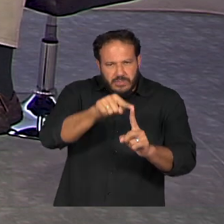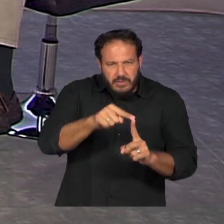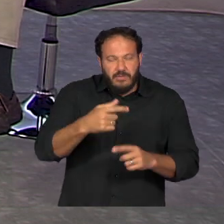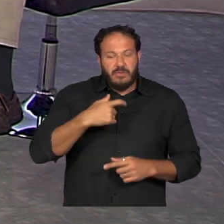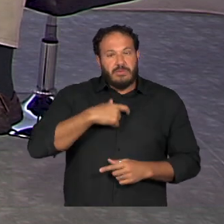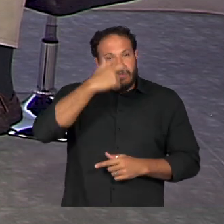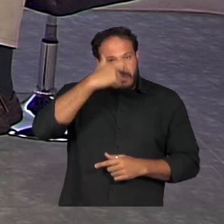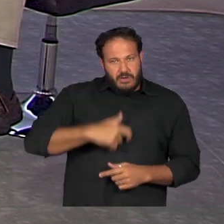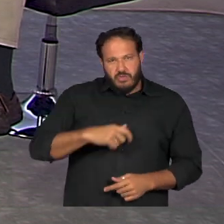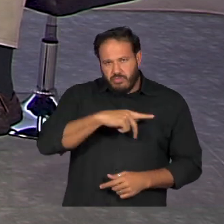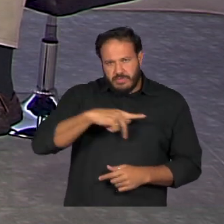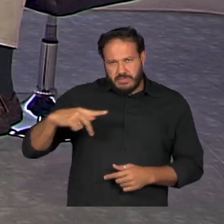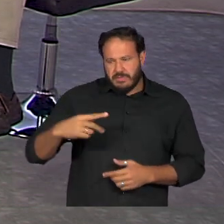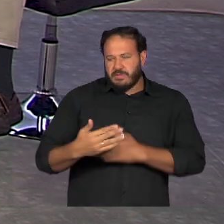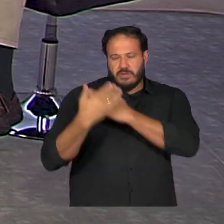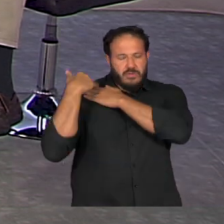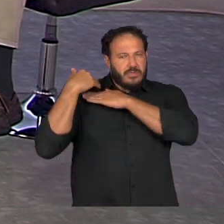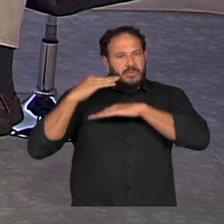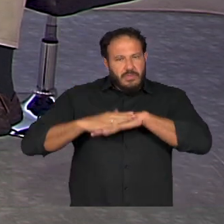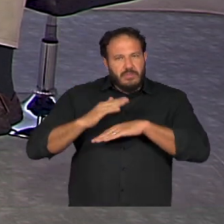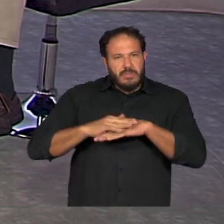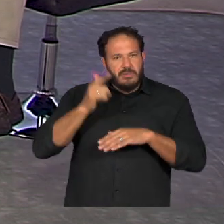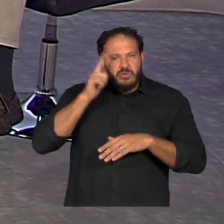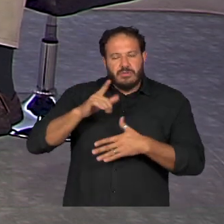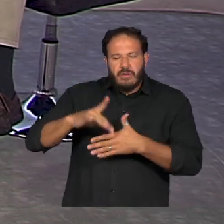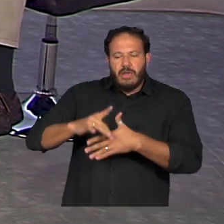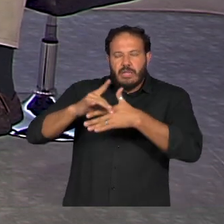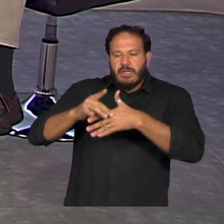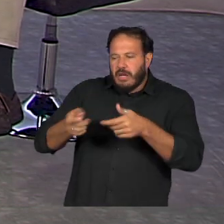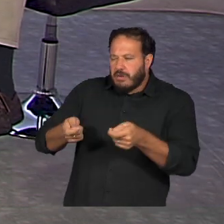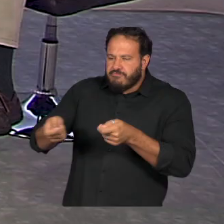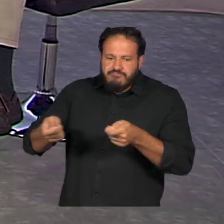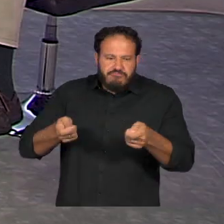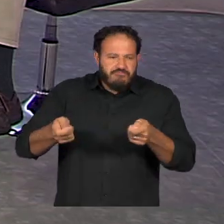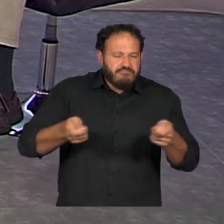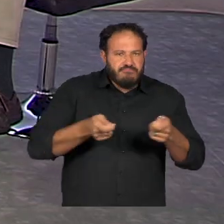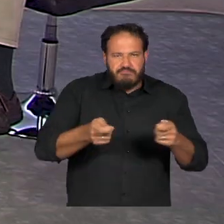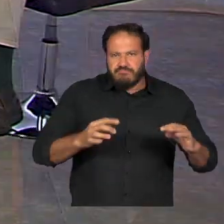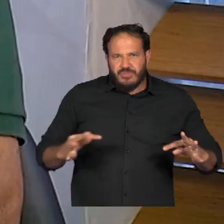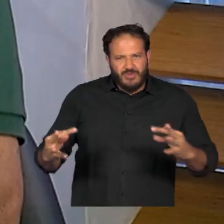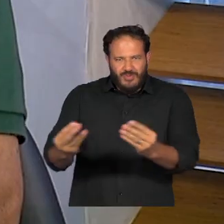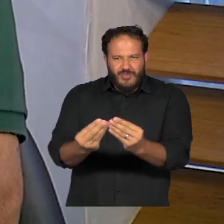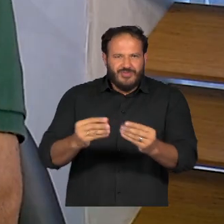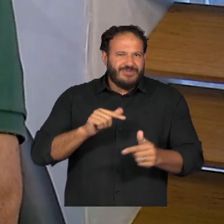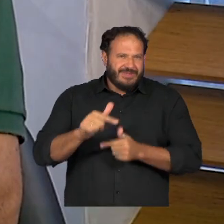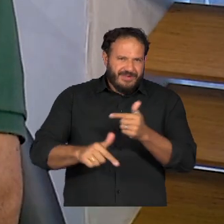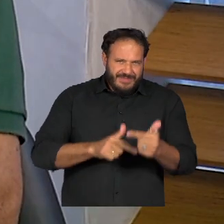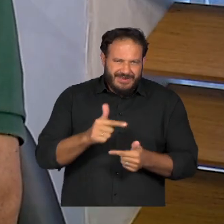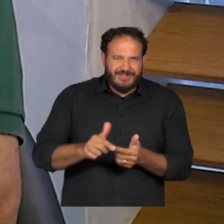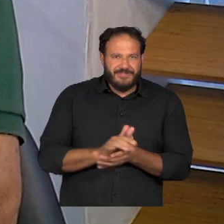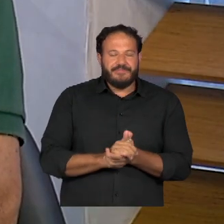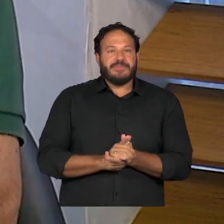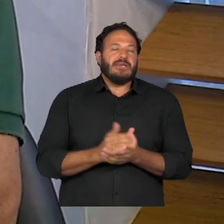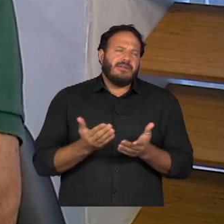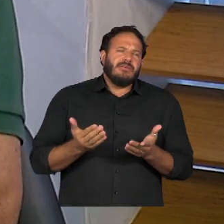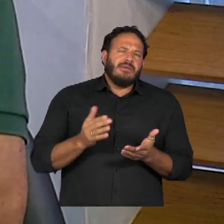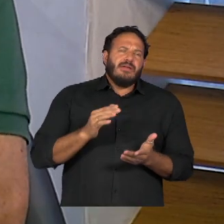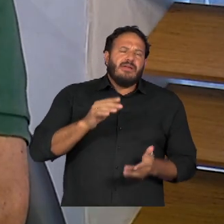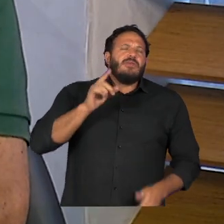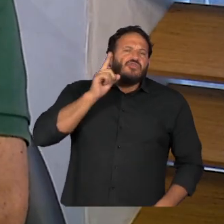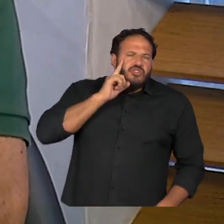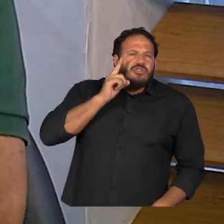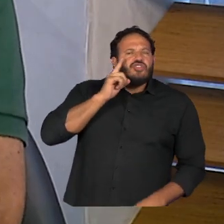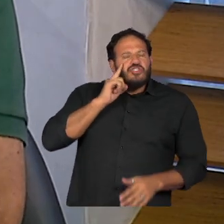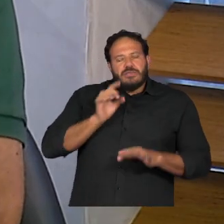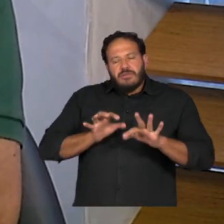papel realmente é liderar o trabalho de todos eles eh Na verdade o dia a dia da organização